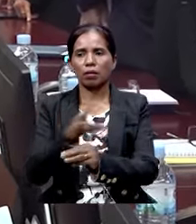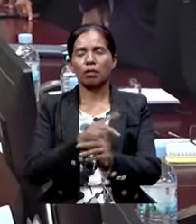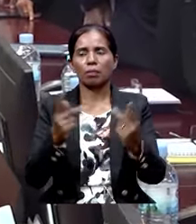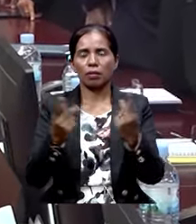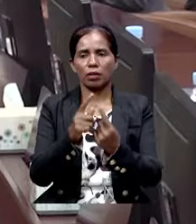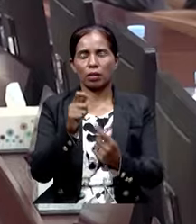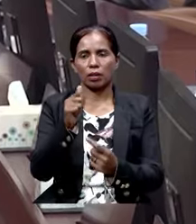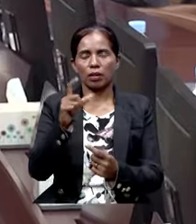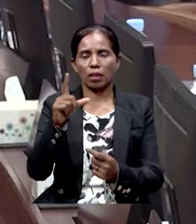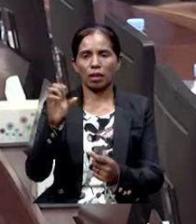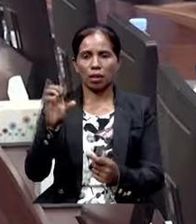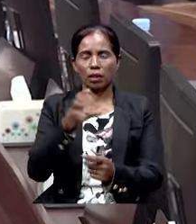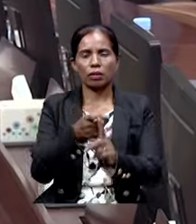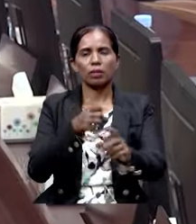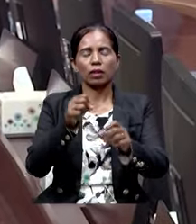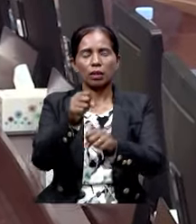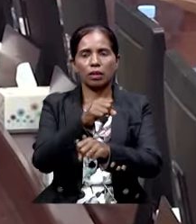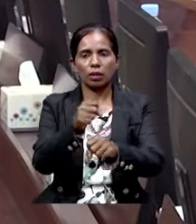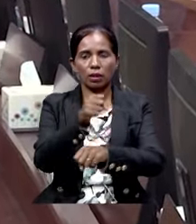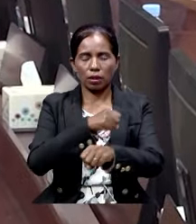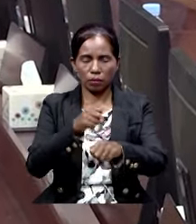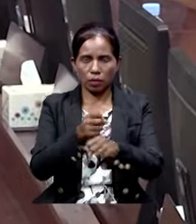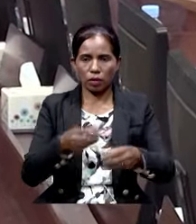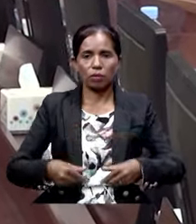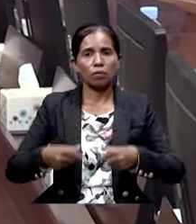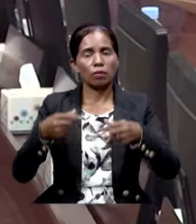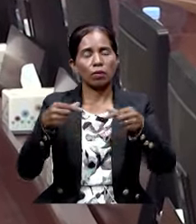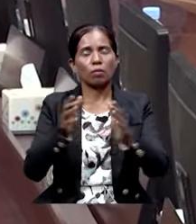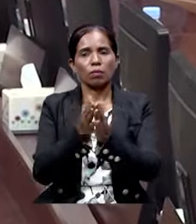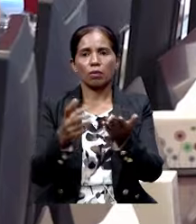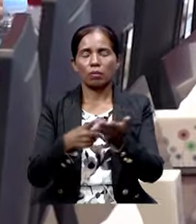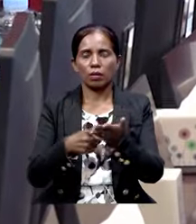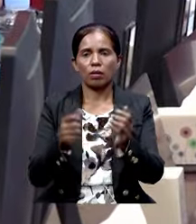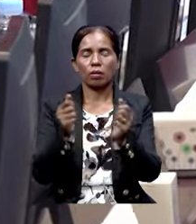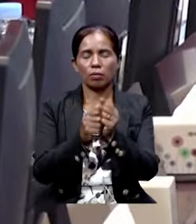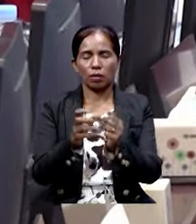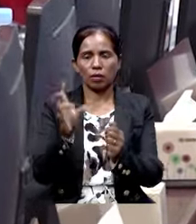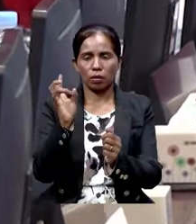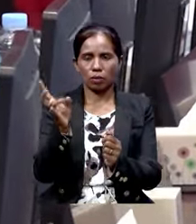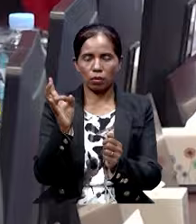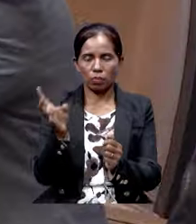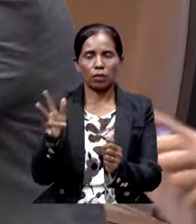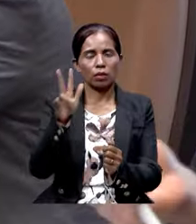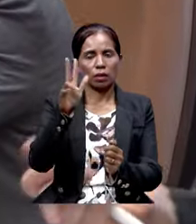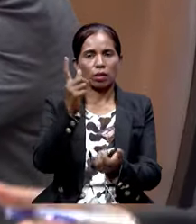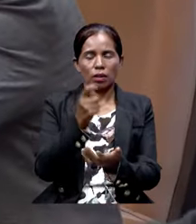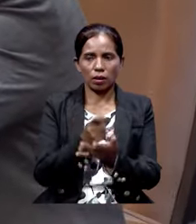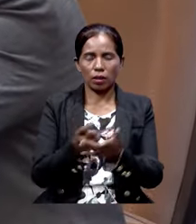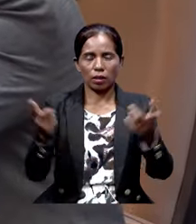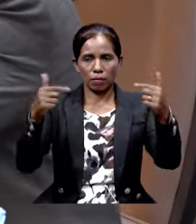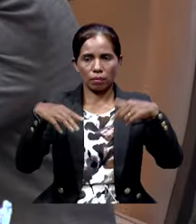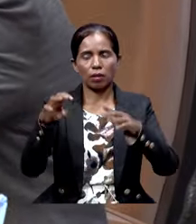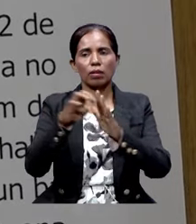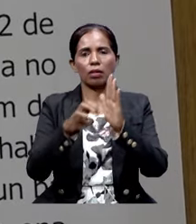Thales Sucessinha Pura. Onde fornece carneta passaporte ri um hito nulo recentolo liu mai